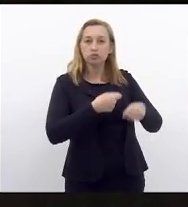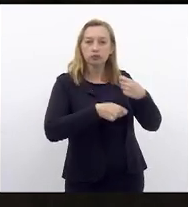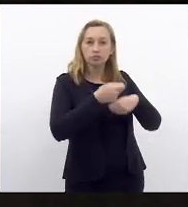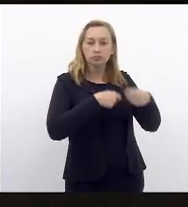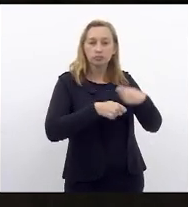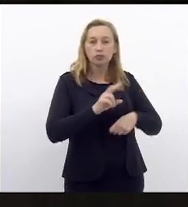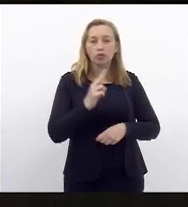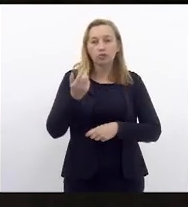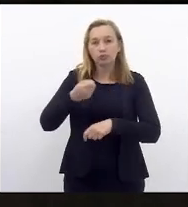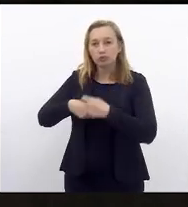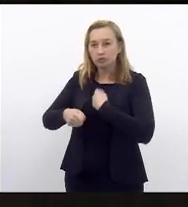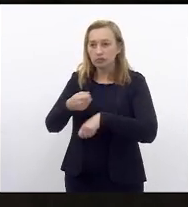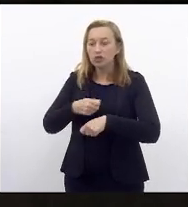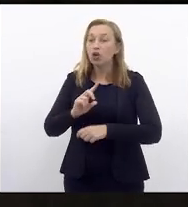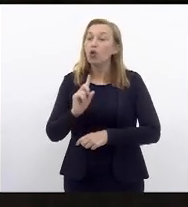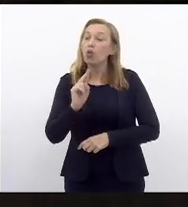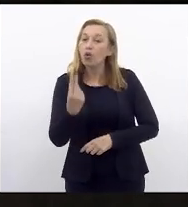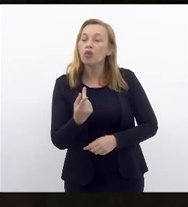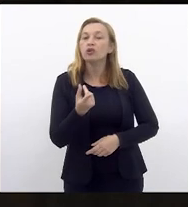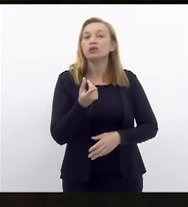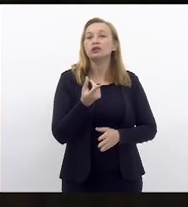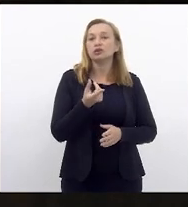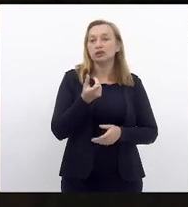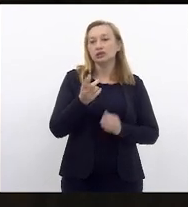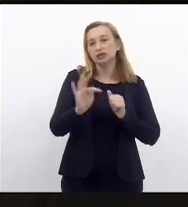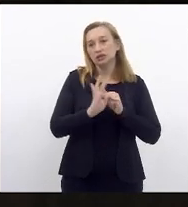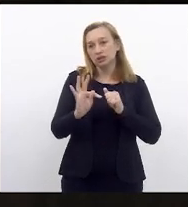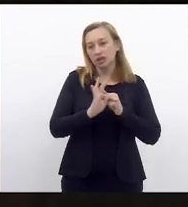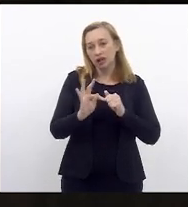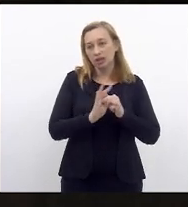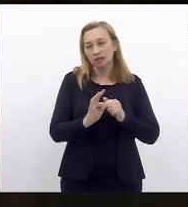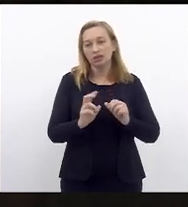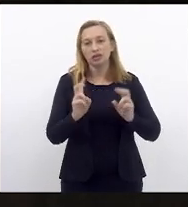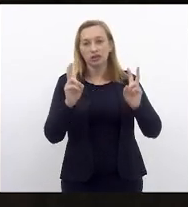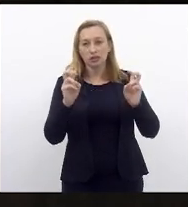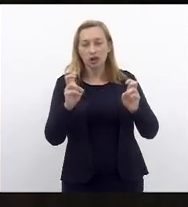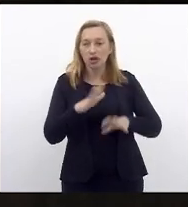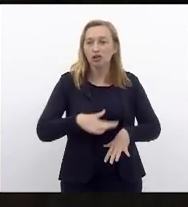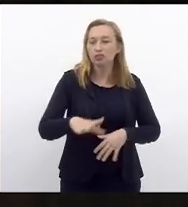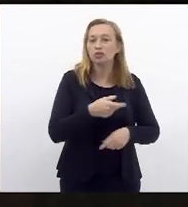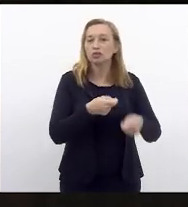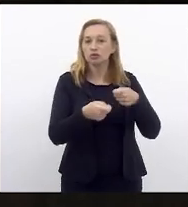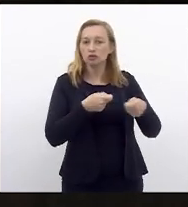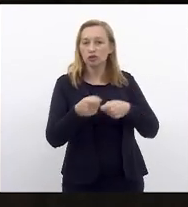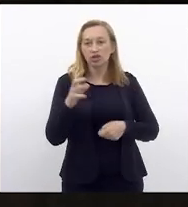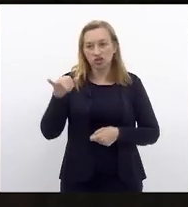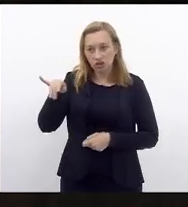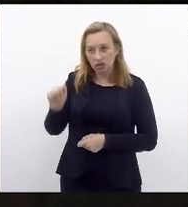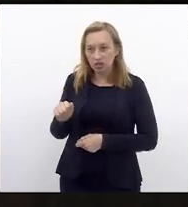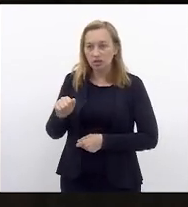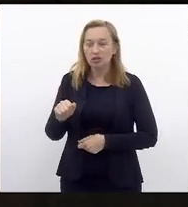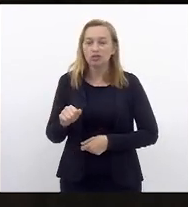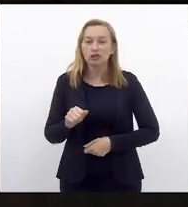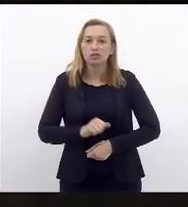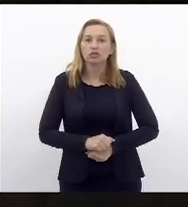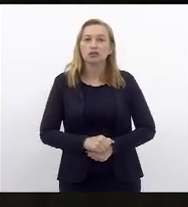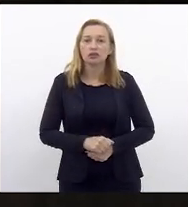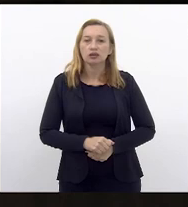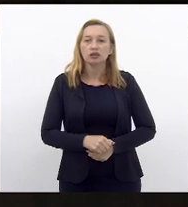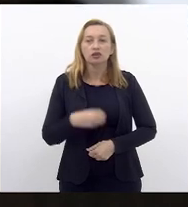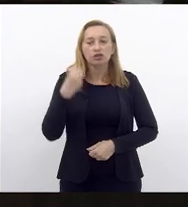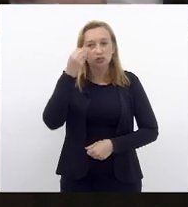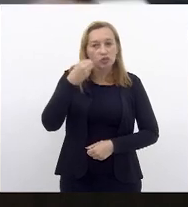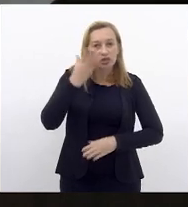de administração ou técnico em área específica sujeita ao exercício do poder regulatório da Agenesa, evidenciado por